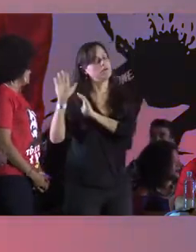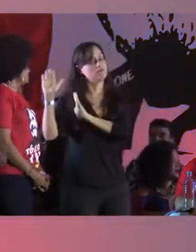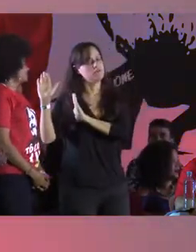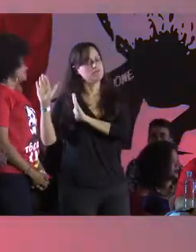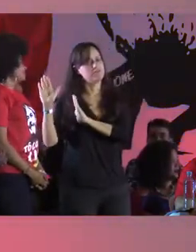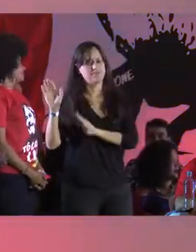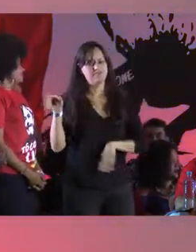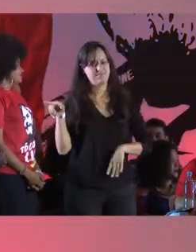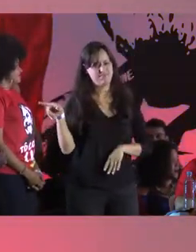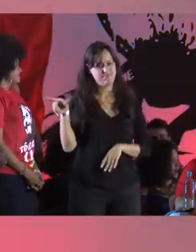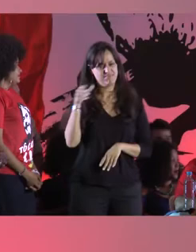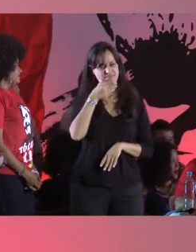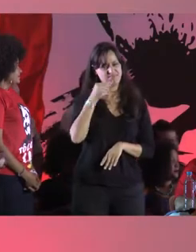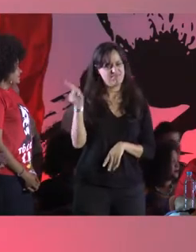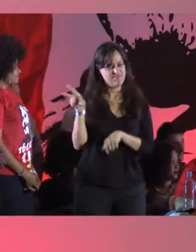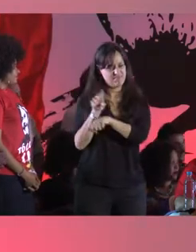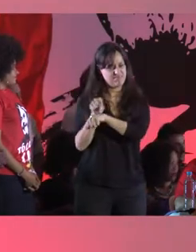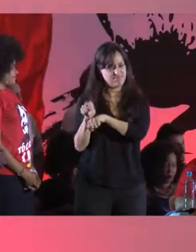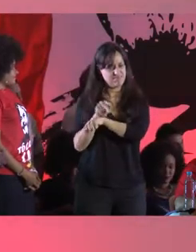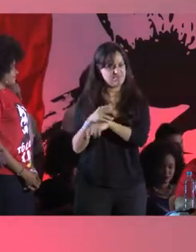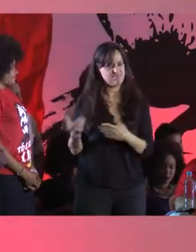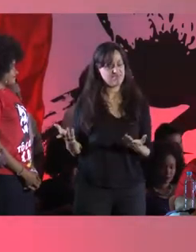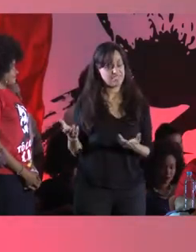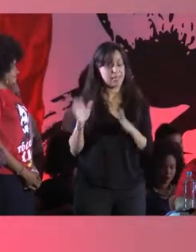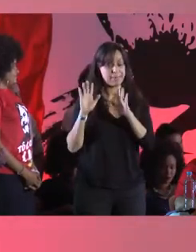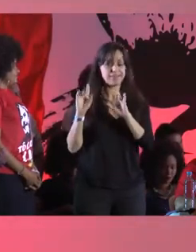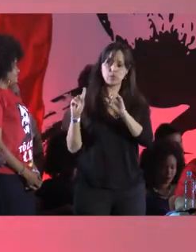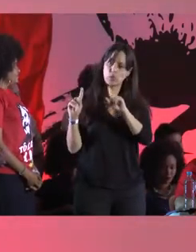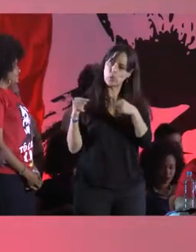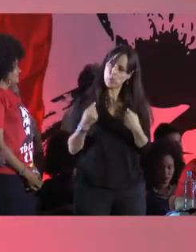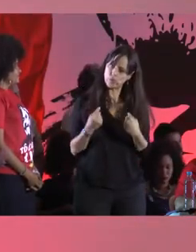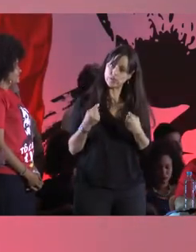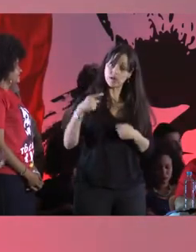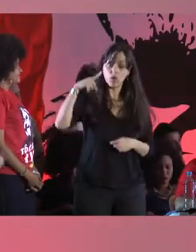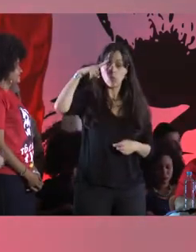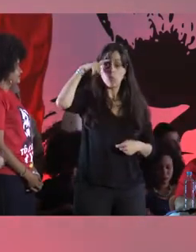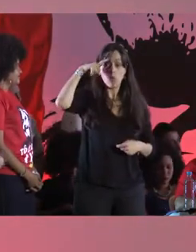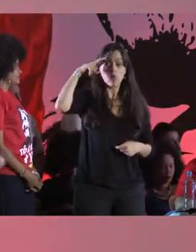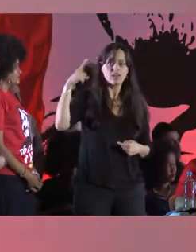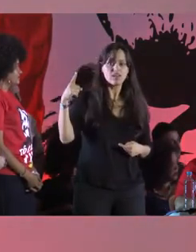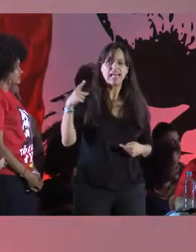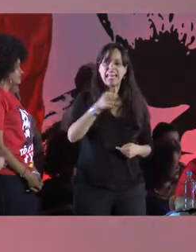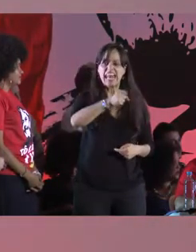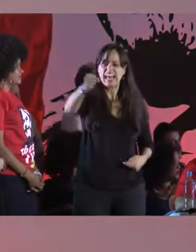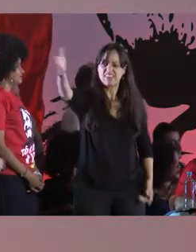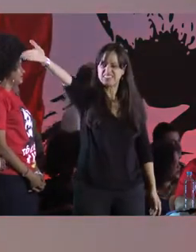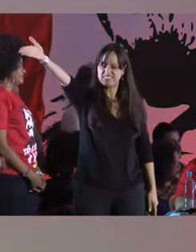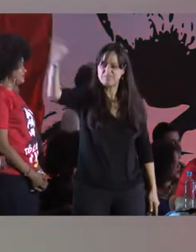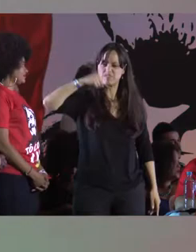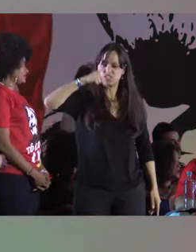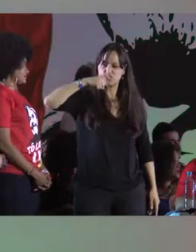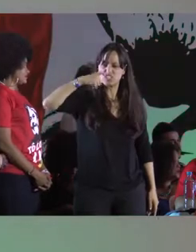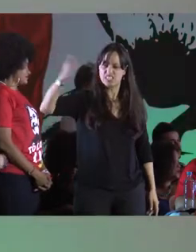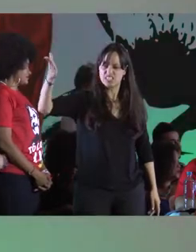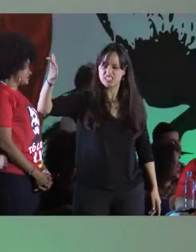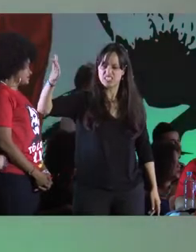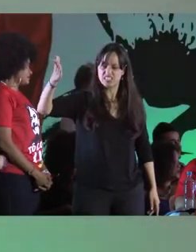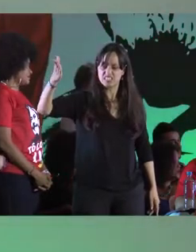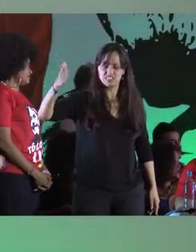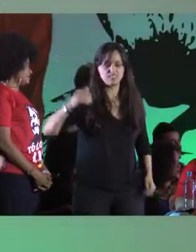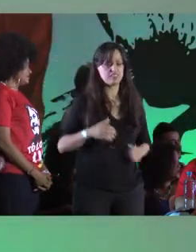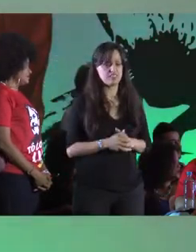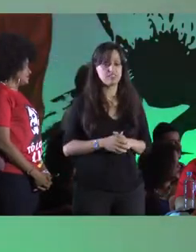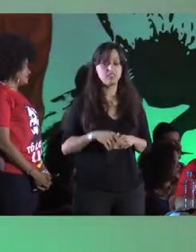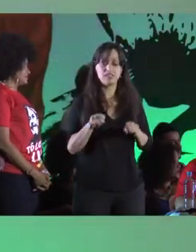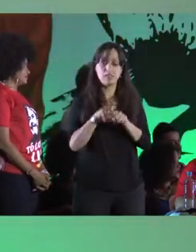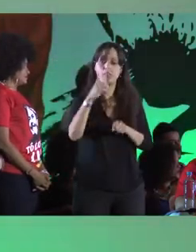é engraçado, porque contra mim, o Moro leva para prestar depoimento. E o Taca Duran, que é